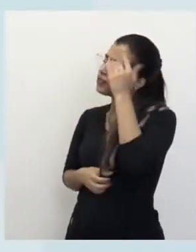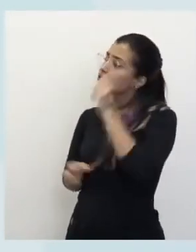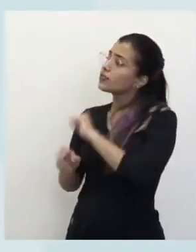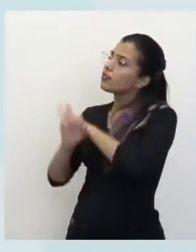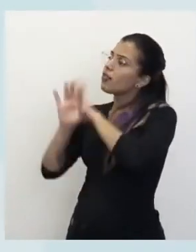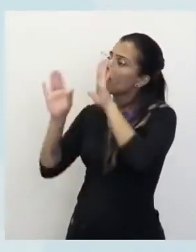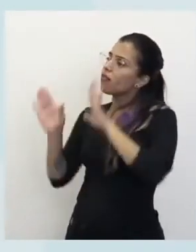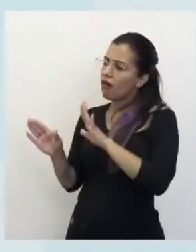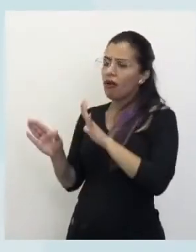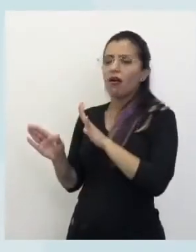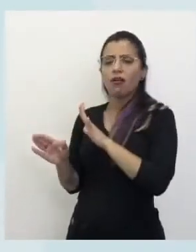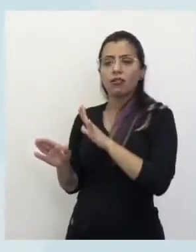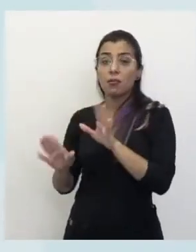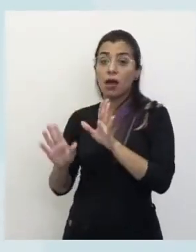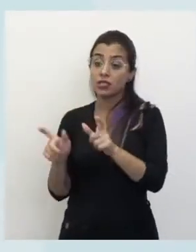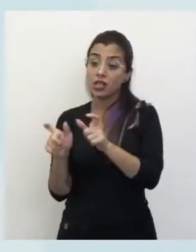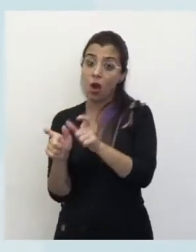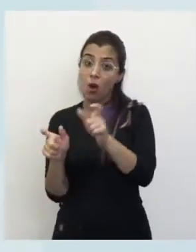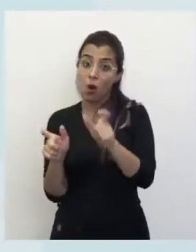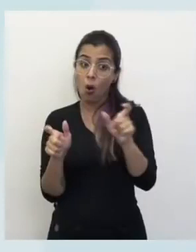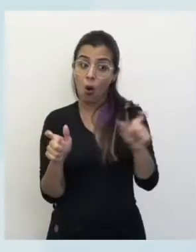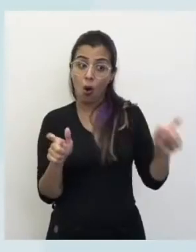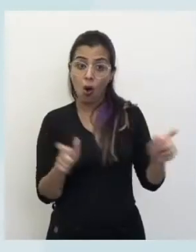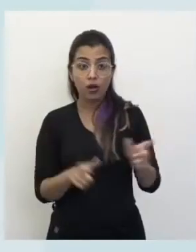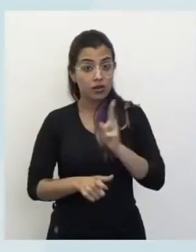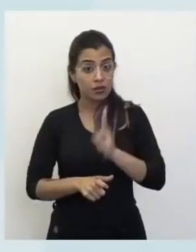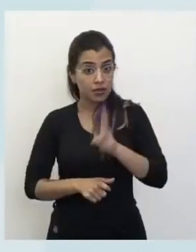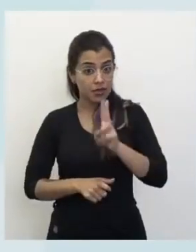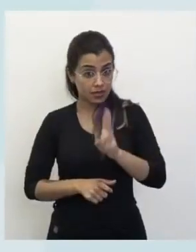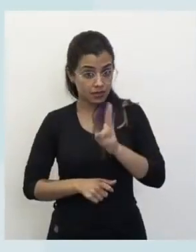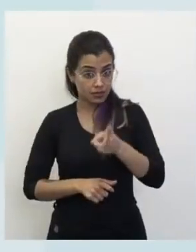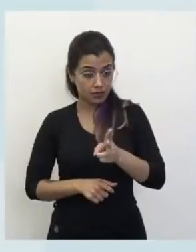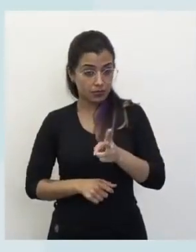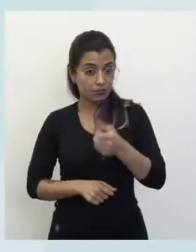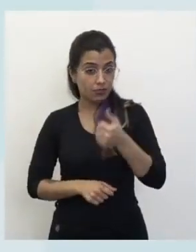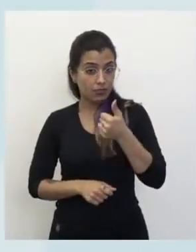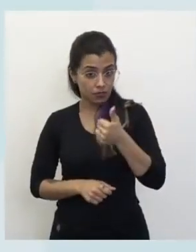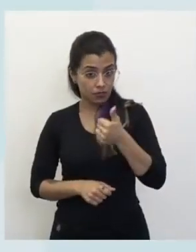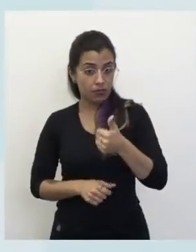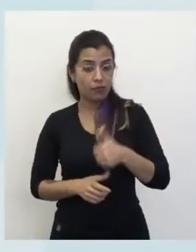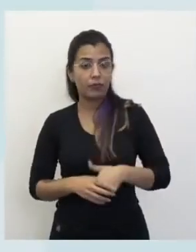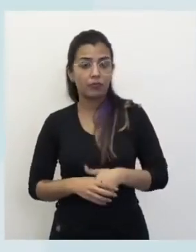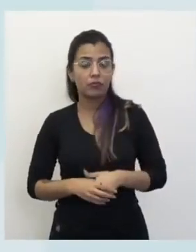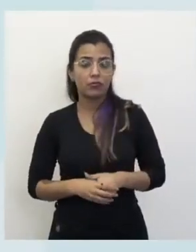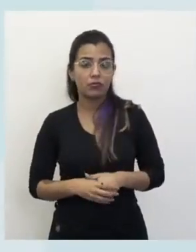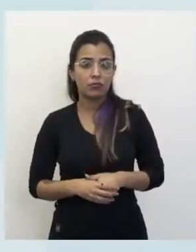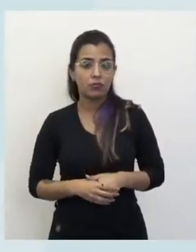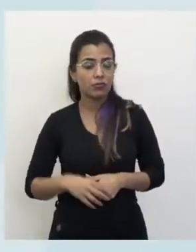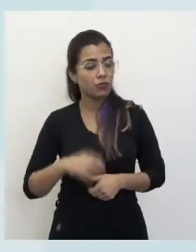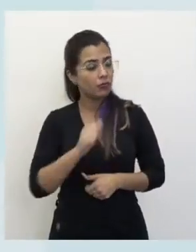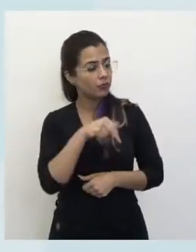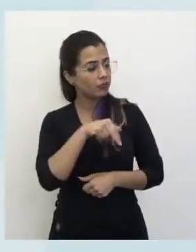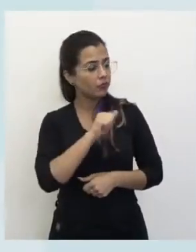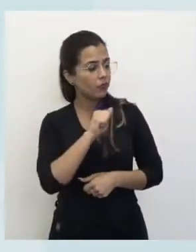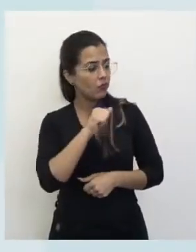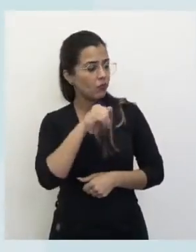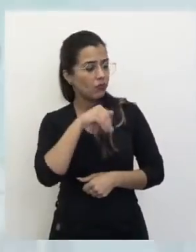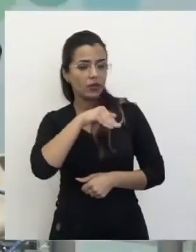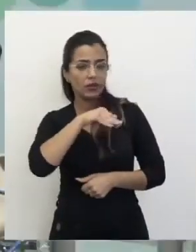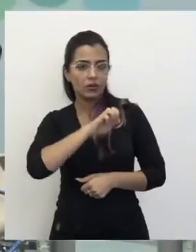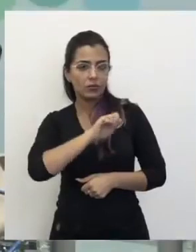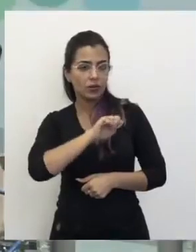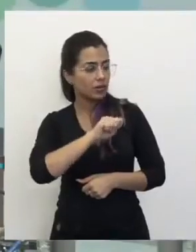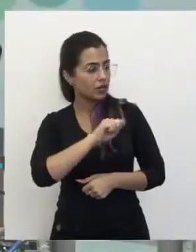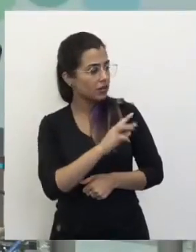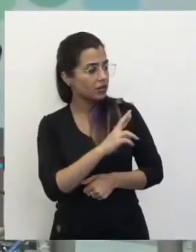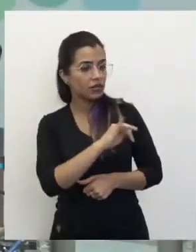que conseguisse ter sentido. Na mesma ordem. Na mesma ordem, isso. Já tem aqui, Ana Beatriz. Deixa eu ver se eu consigo parar.